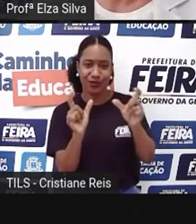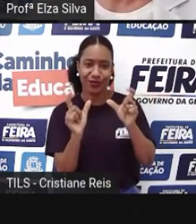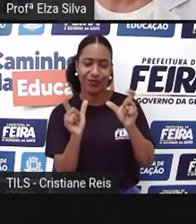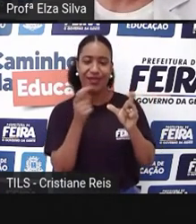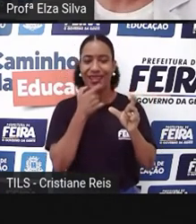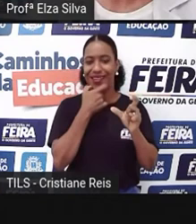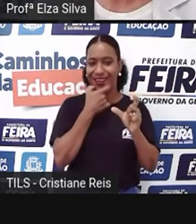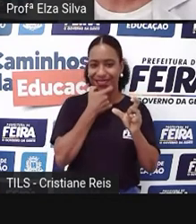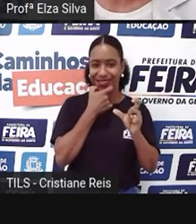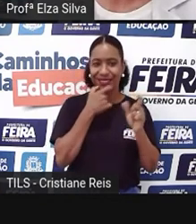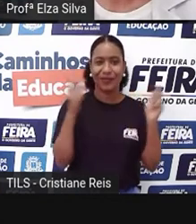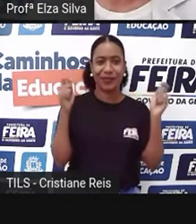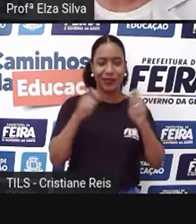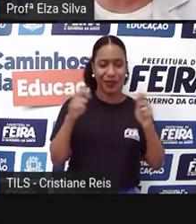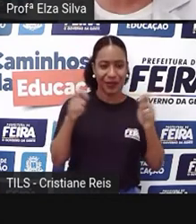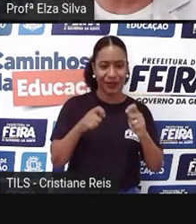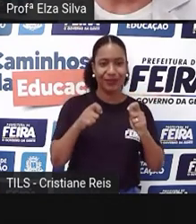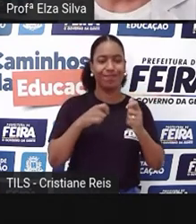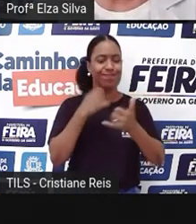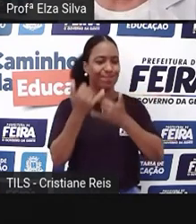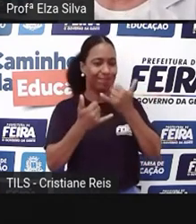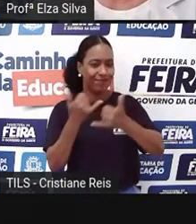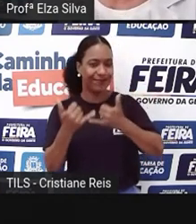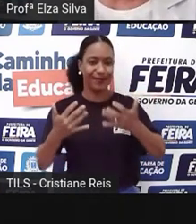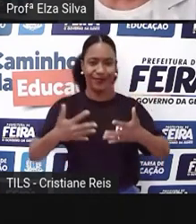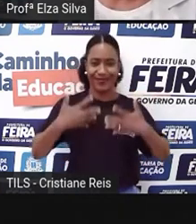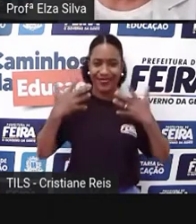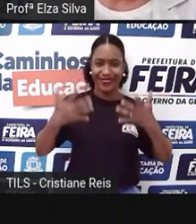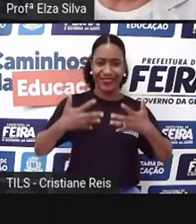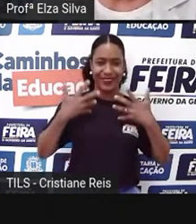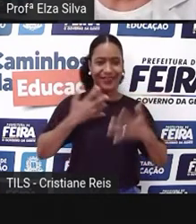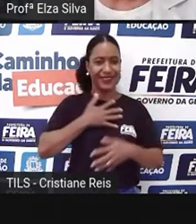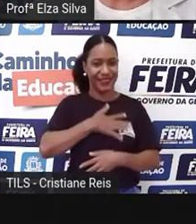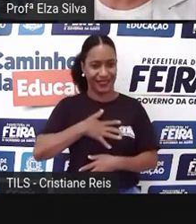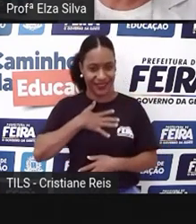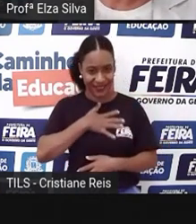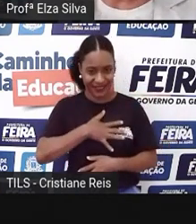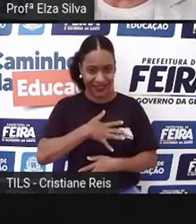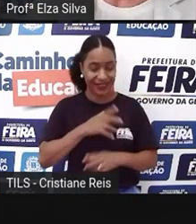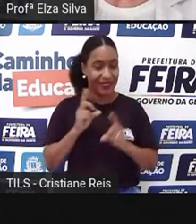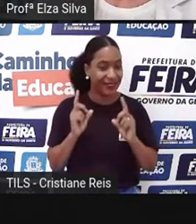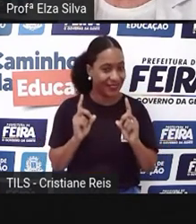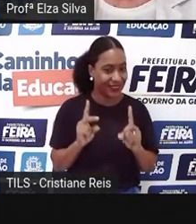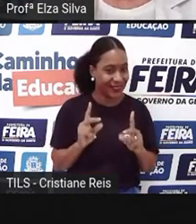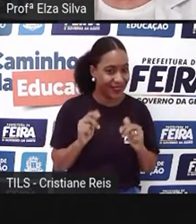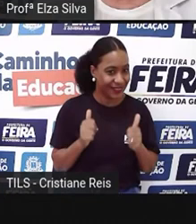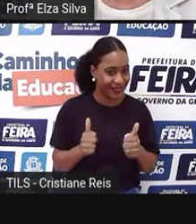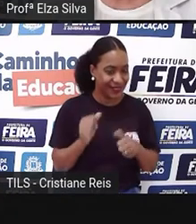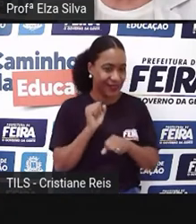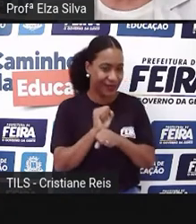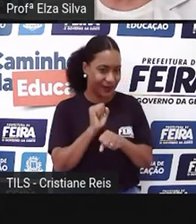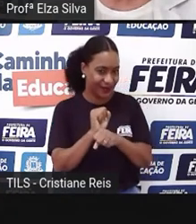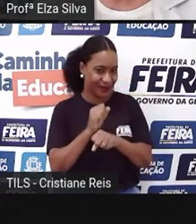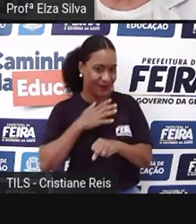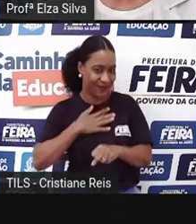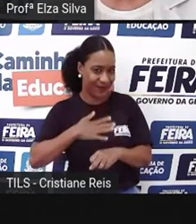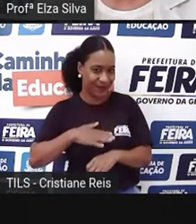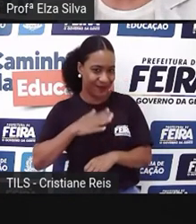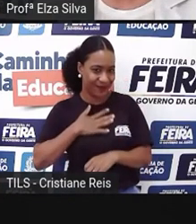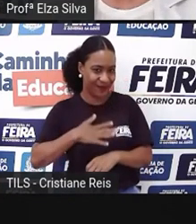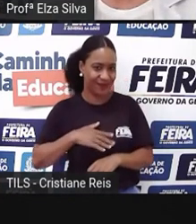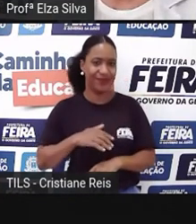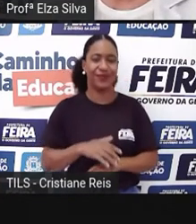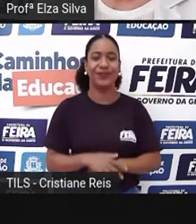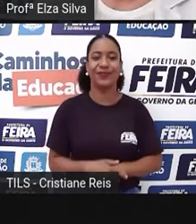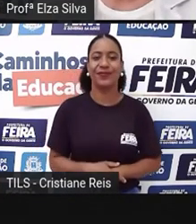pode utilizar para falar sobre os nossos hobbies. Ok? Just a moment, please. Só um minutinho, por